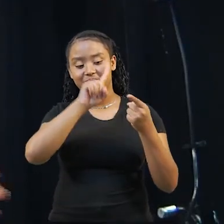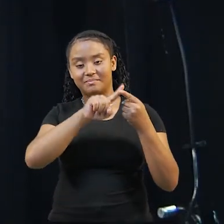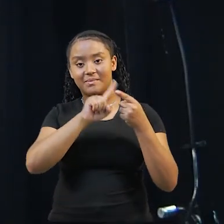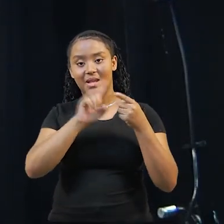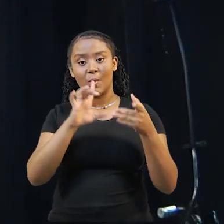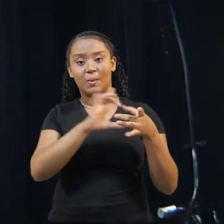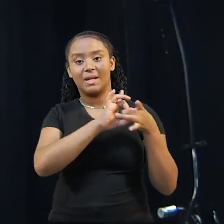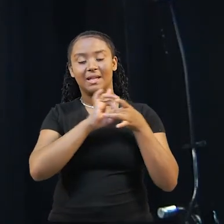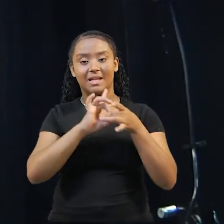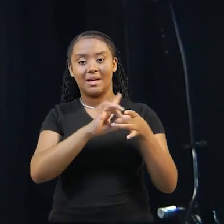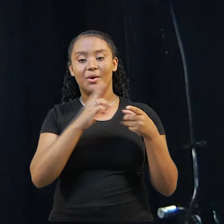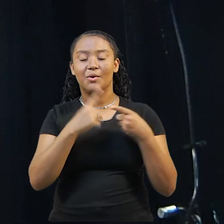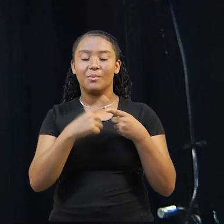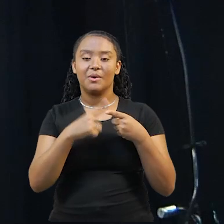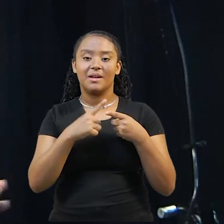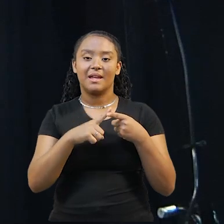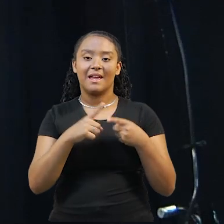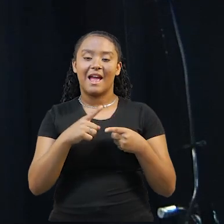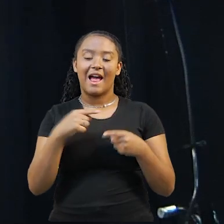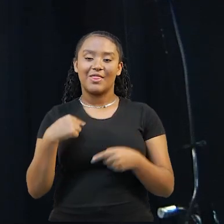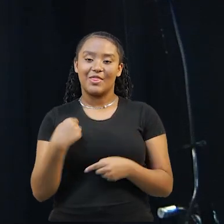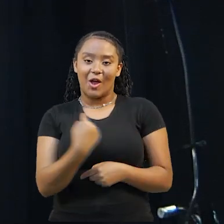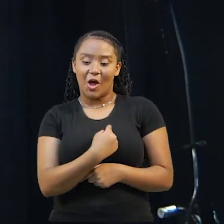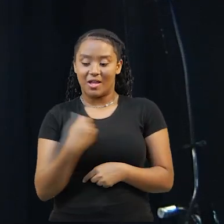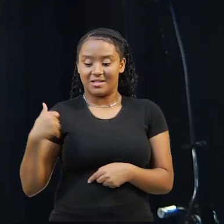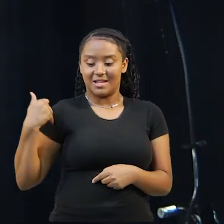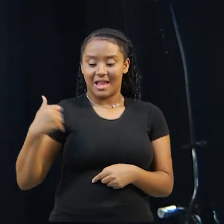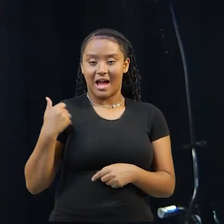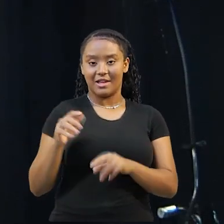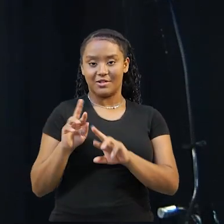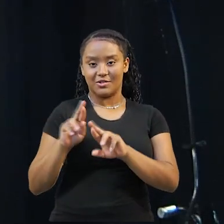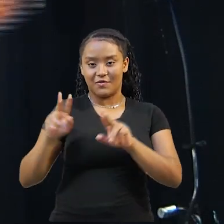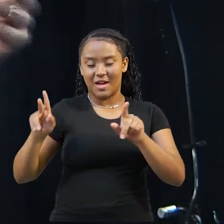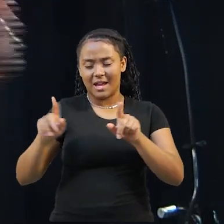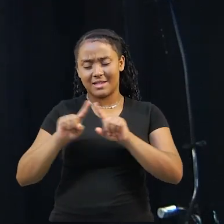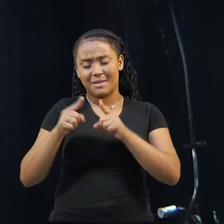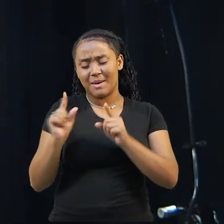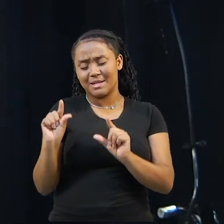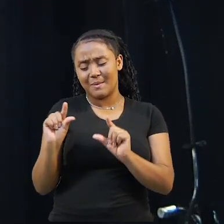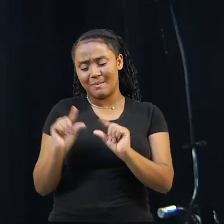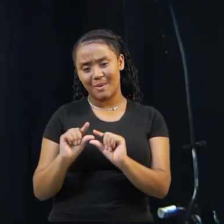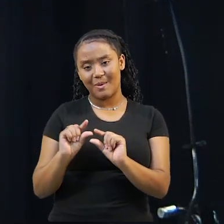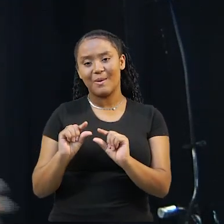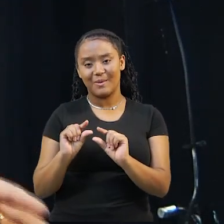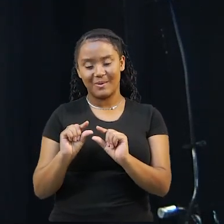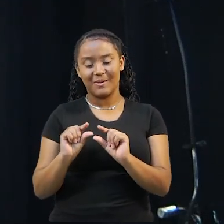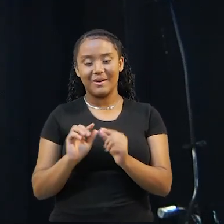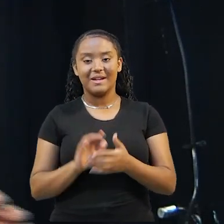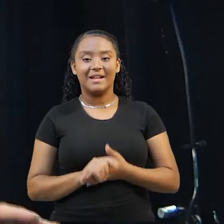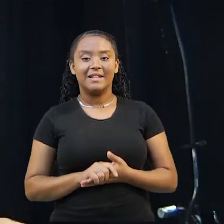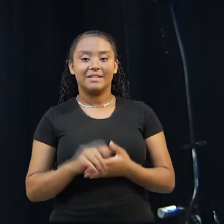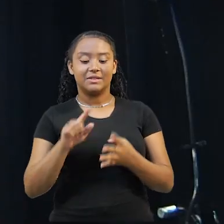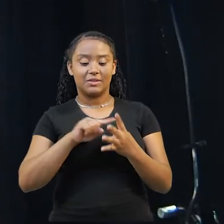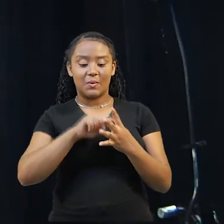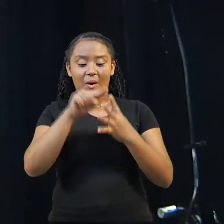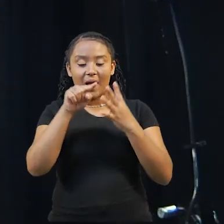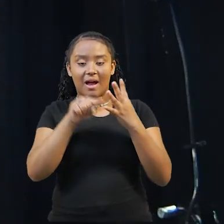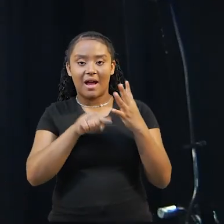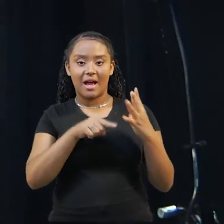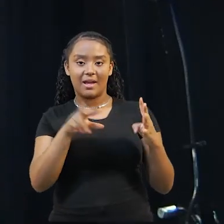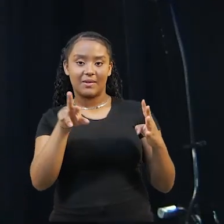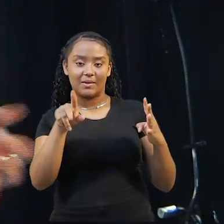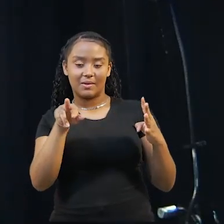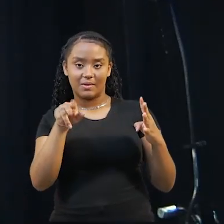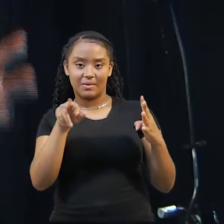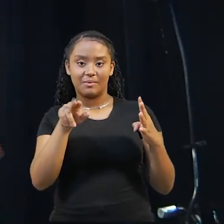uma diferença de idade muito pequena, dá 1 ano e meio, quase 2 anos. A minha mãe, ela foi rápida, e aí somos 4 muito próximos de